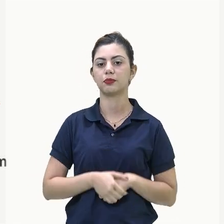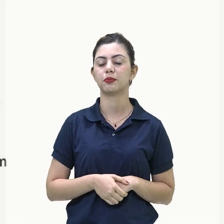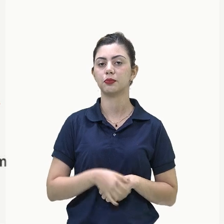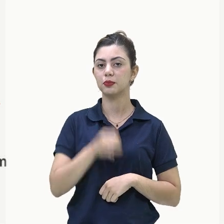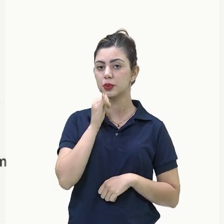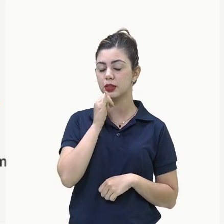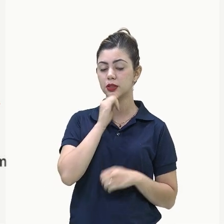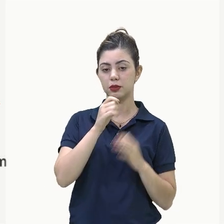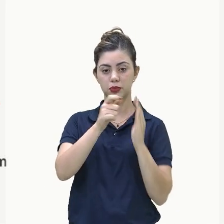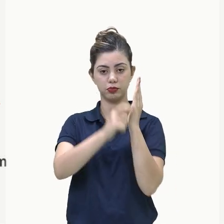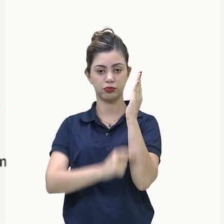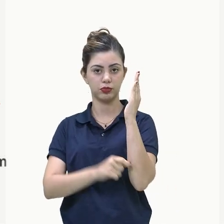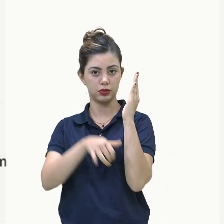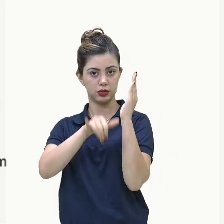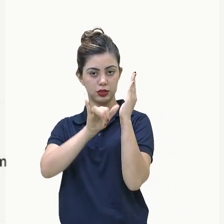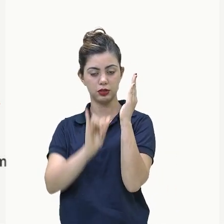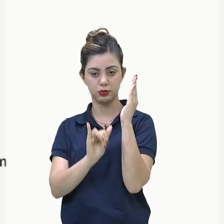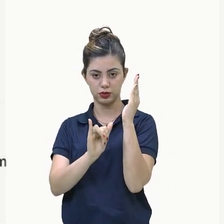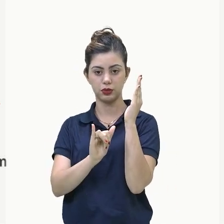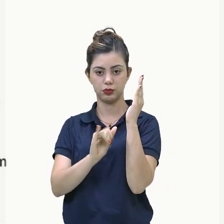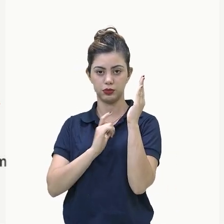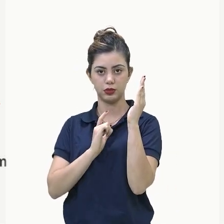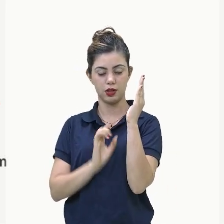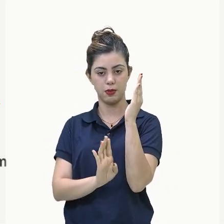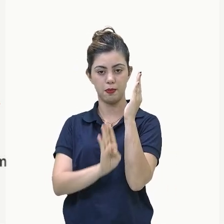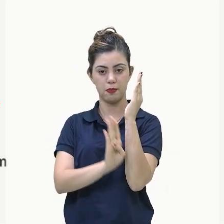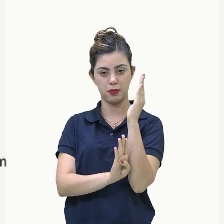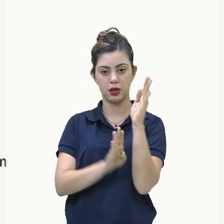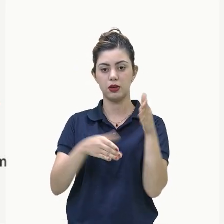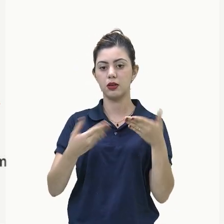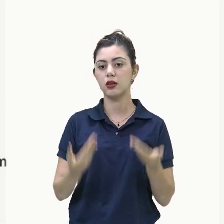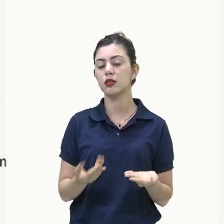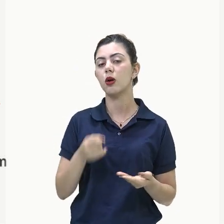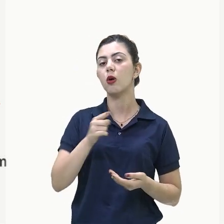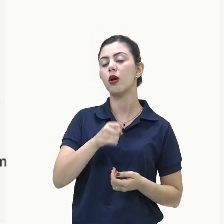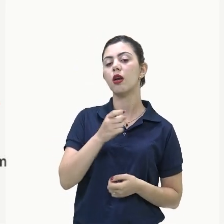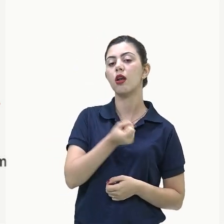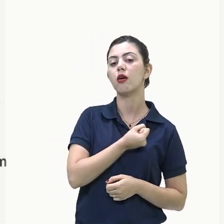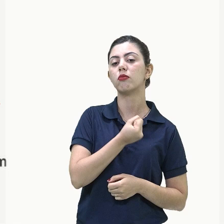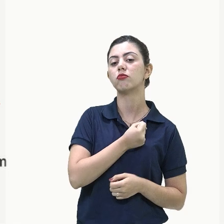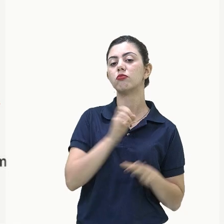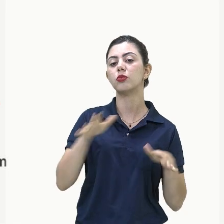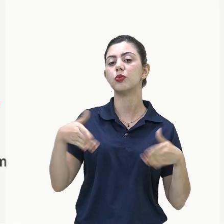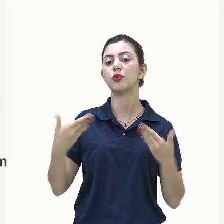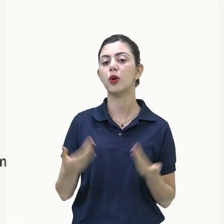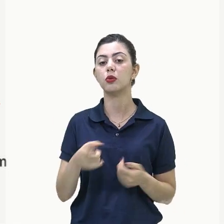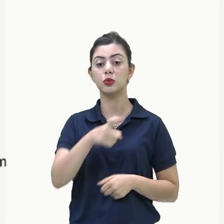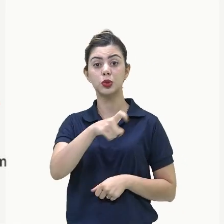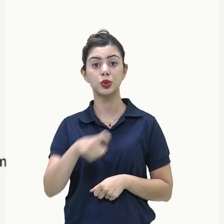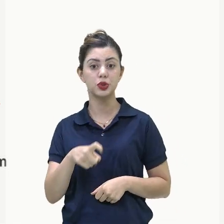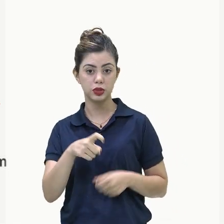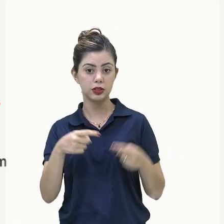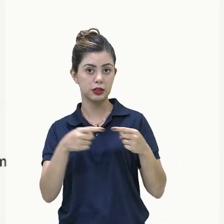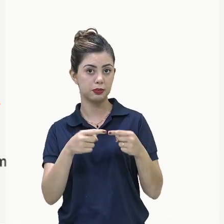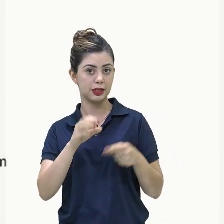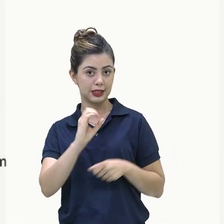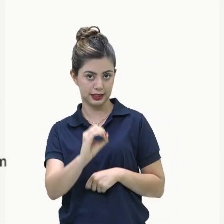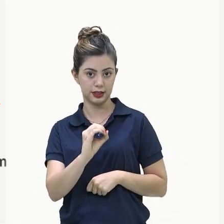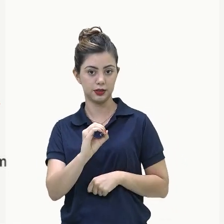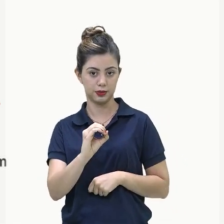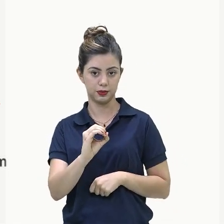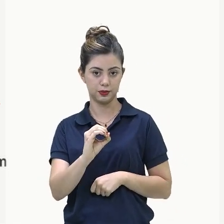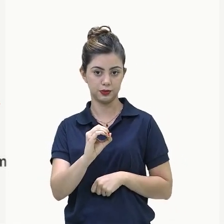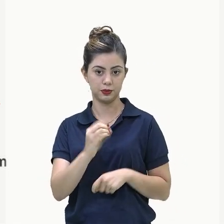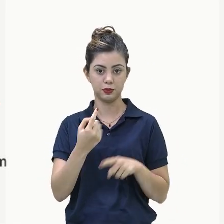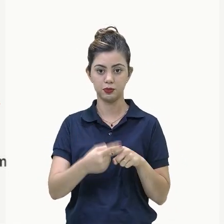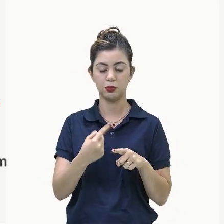Y. Então, o valor de x para esse ponto B é 0, porque ele